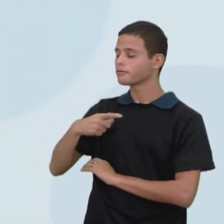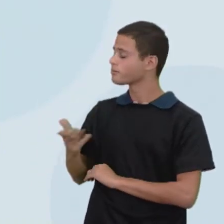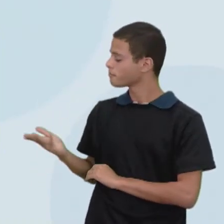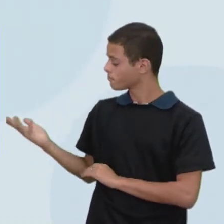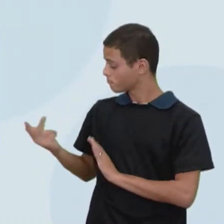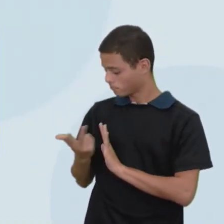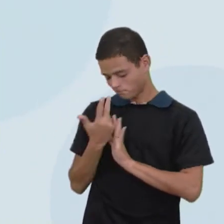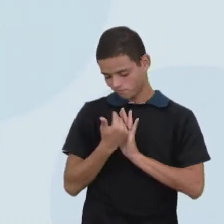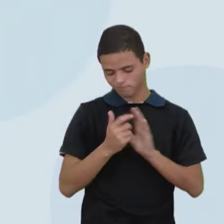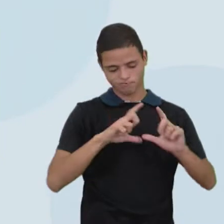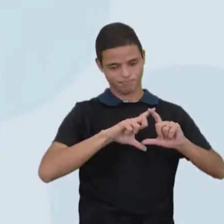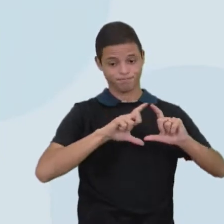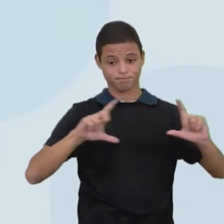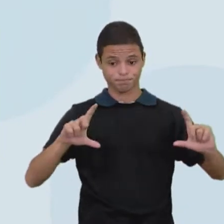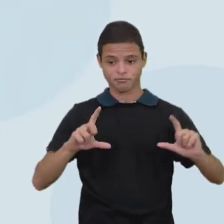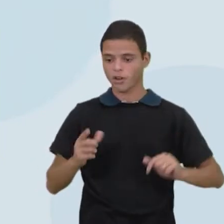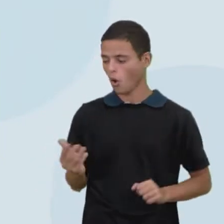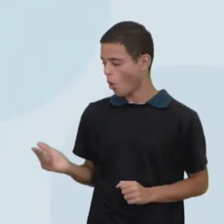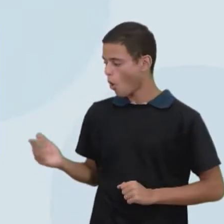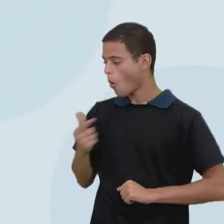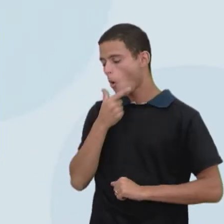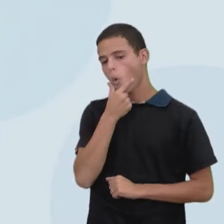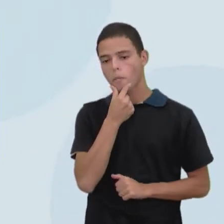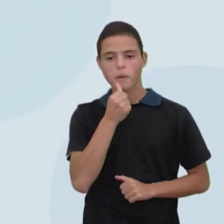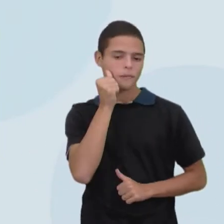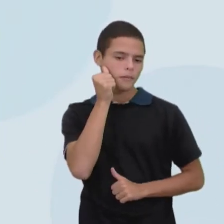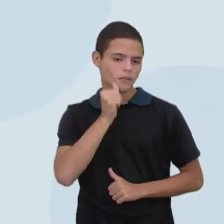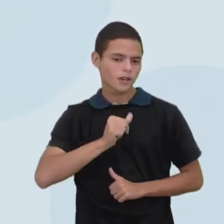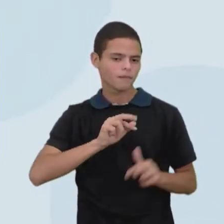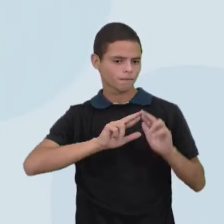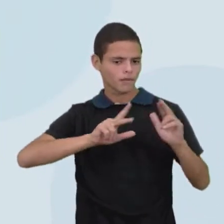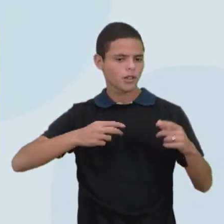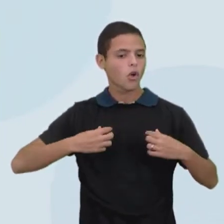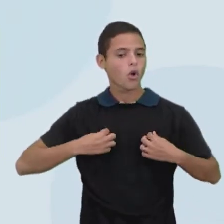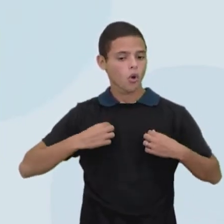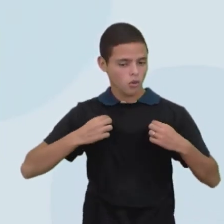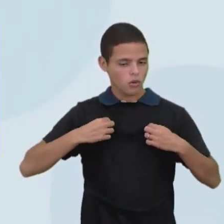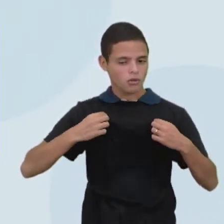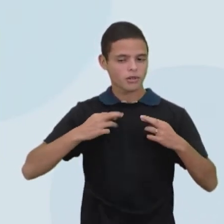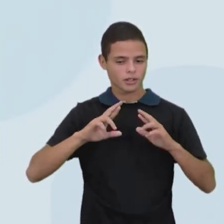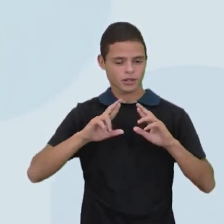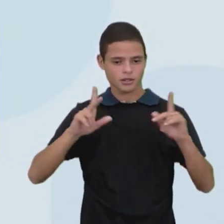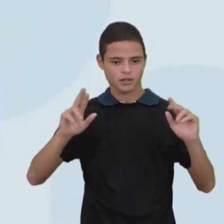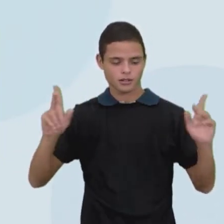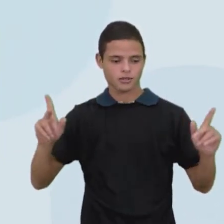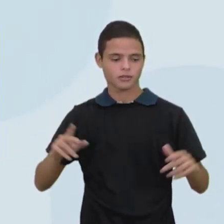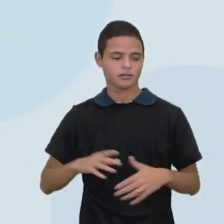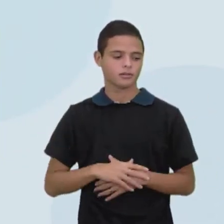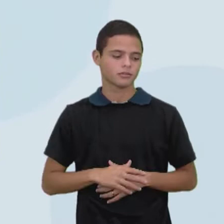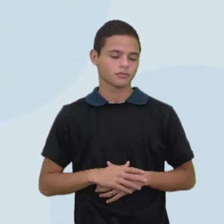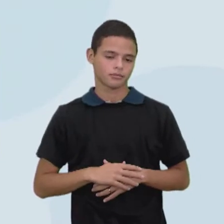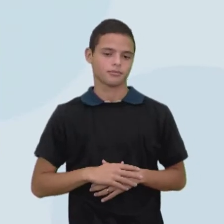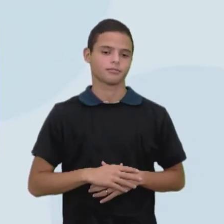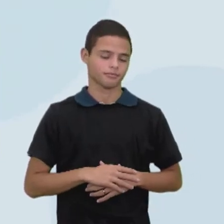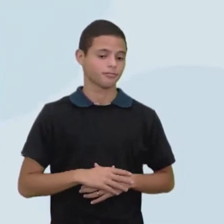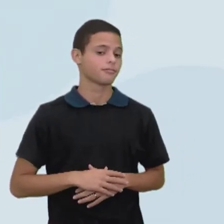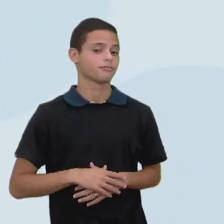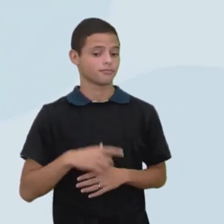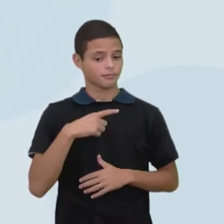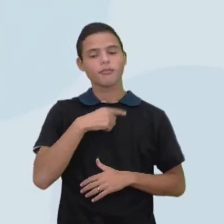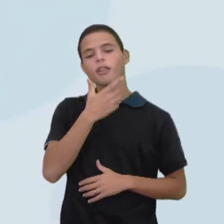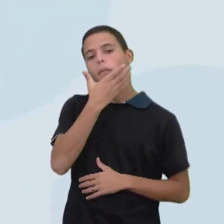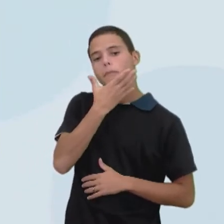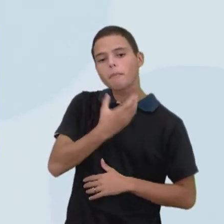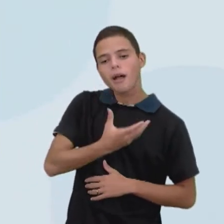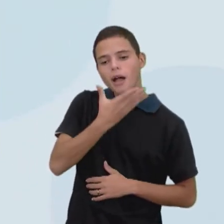várias pessoas, vários homens, mulheres, com várias roupas aqui, bem legal, bem desenhadinho. Só não tem nem olho nem boca, né? Mas tem barbinha, tem bigode. Eu